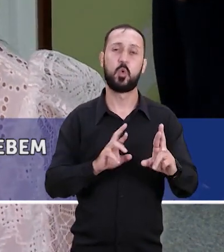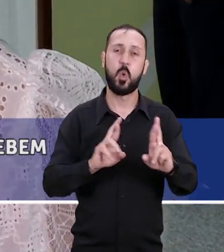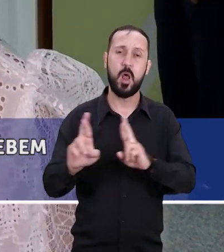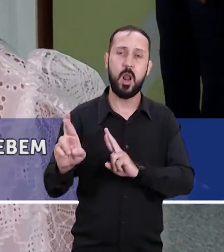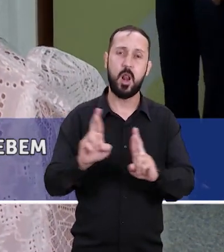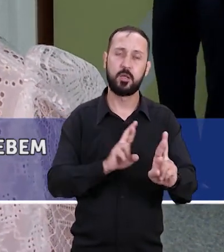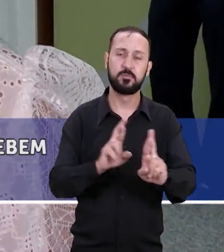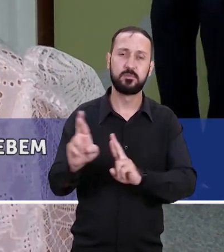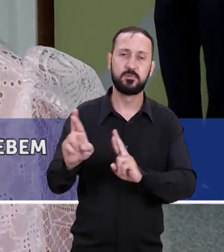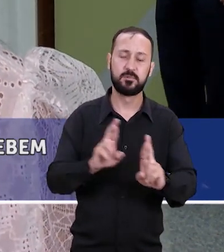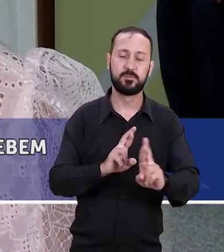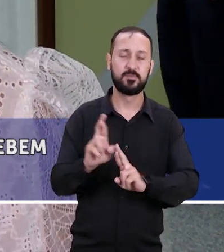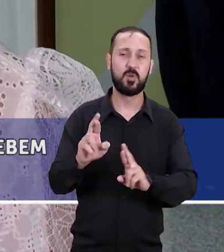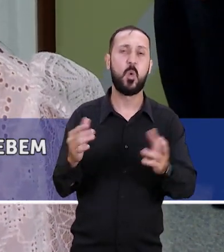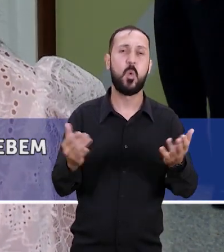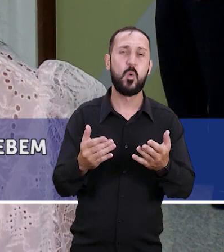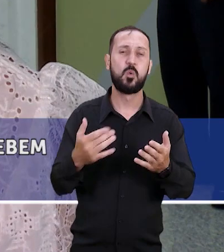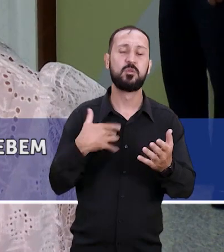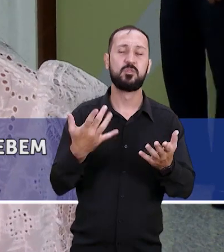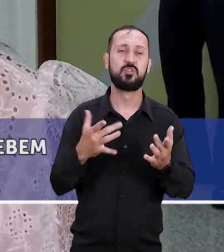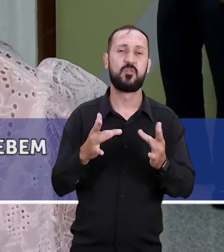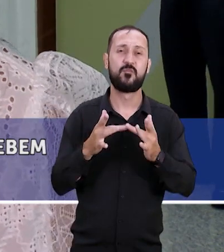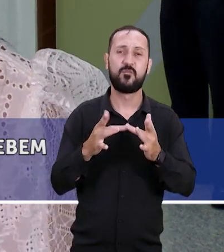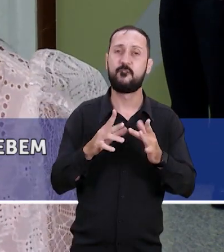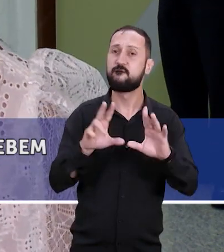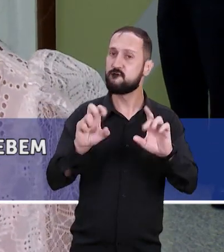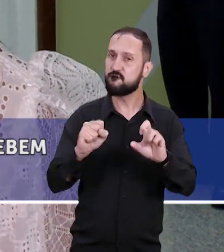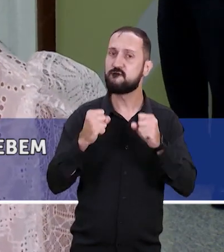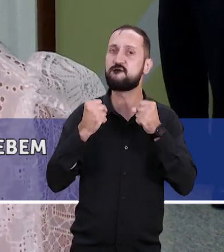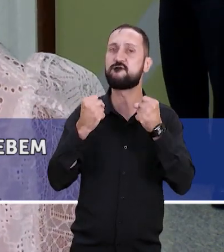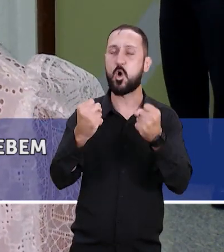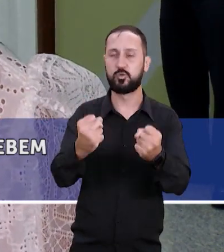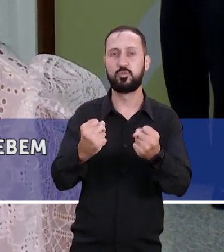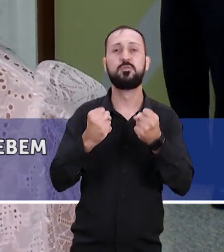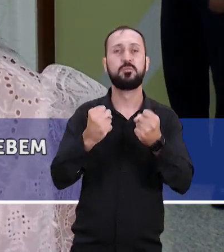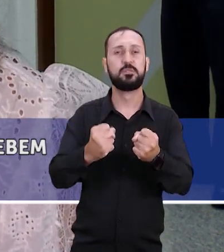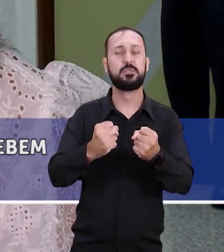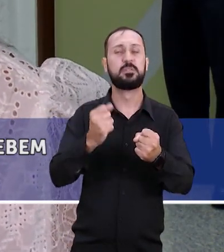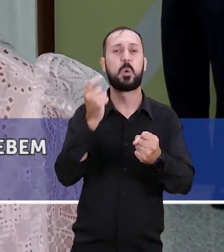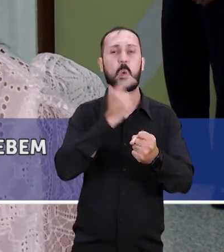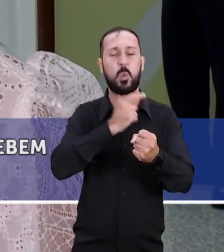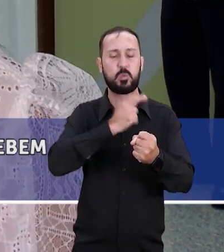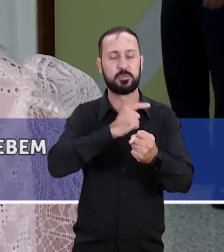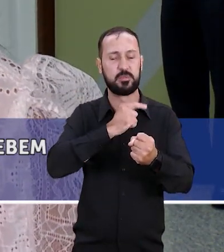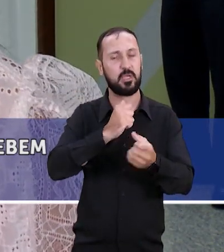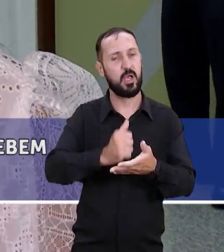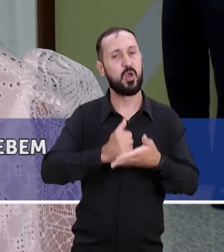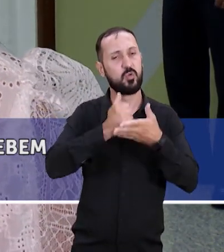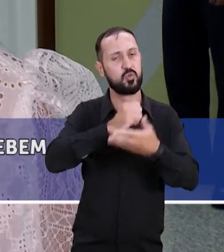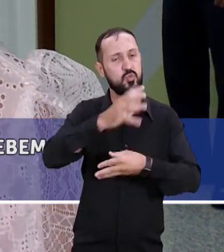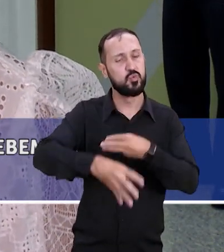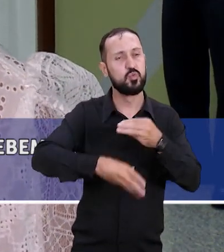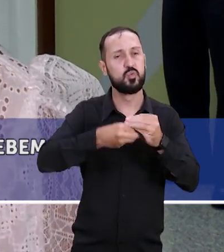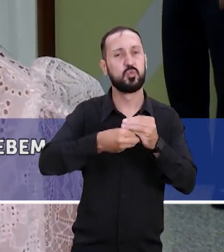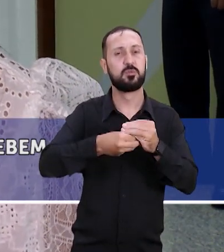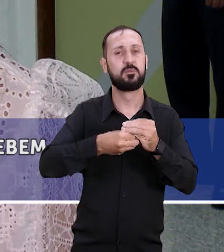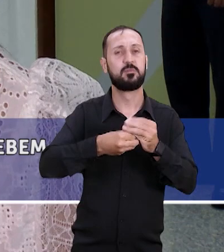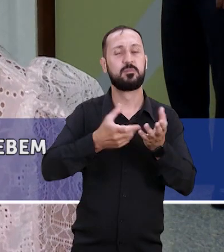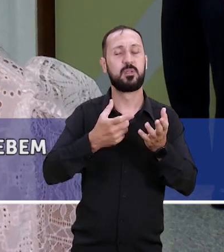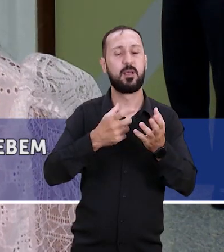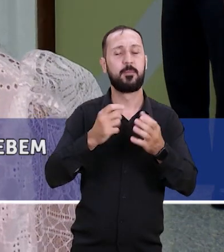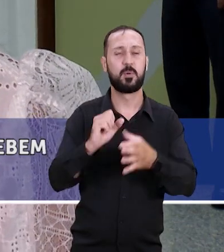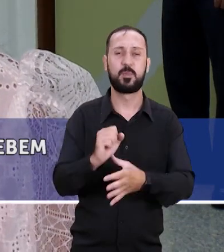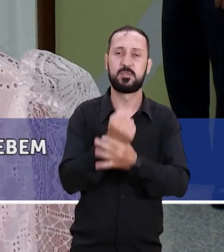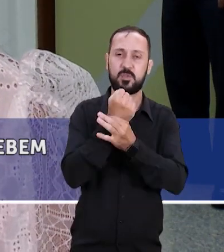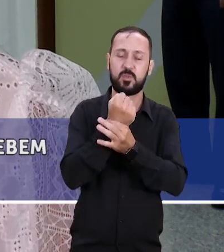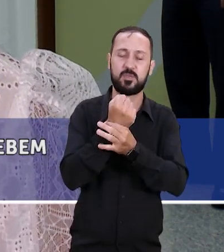os poderes. Nosso relacionamento é, com certeza, hoje muito mais fortalecido e a gente consegue